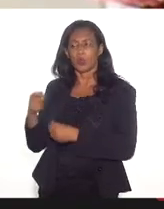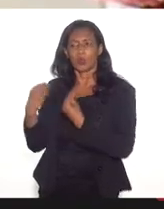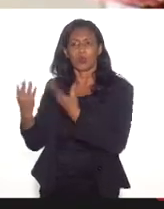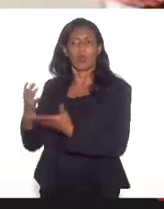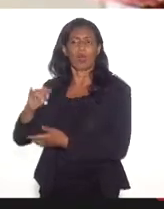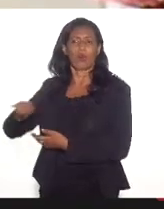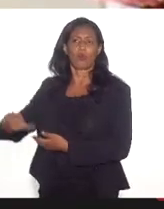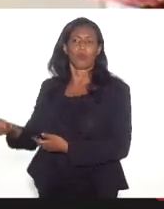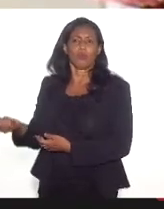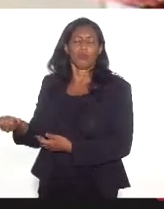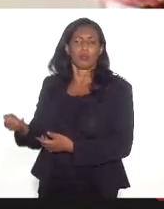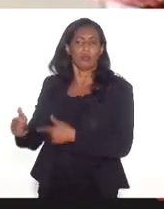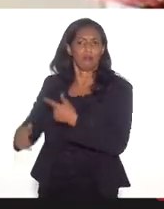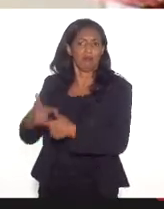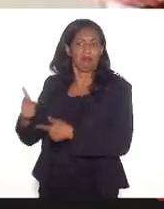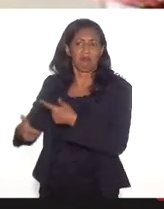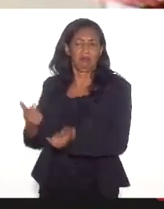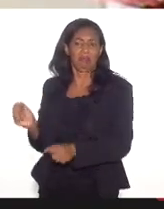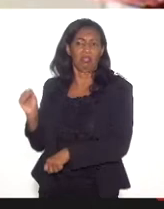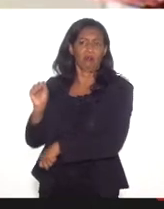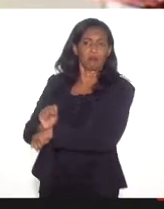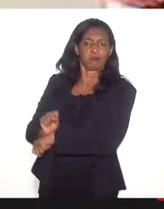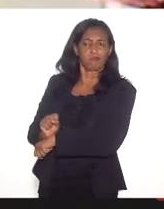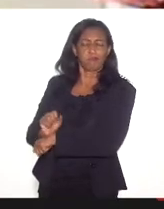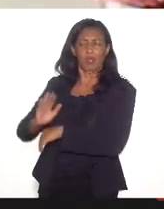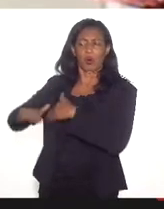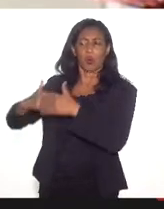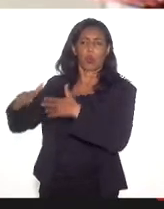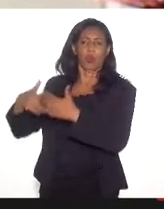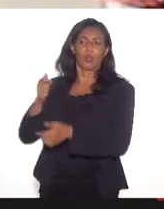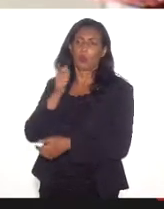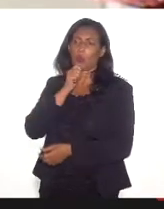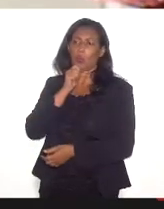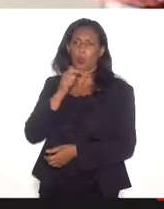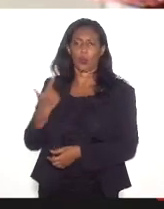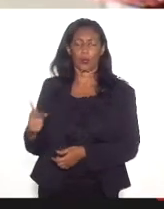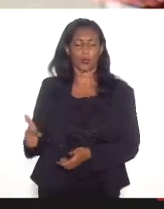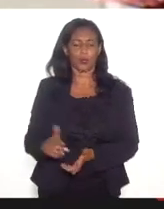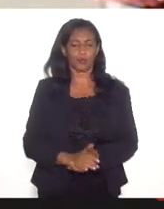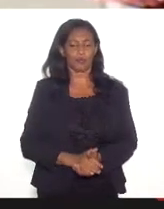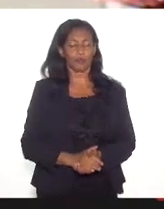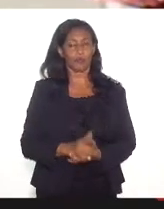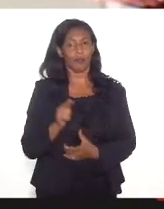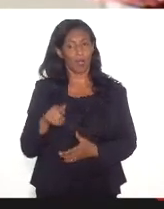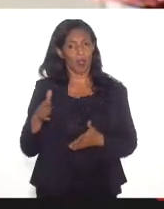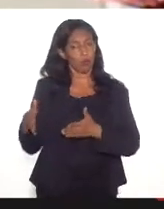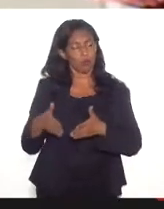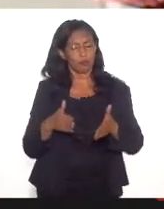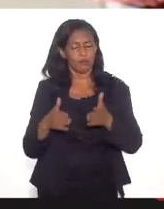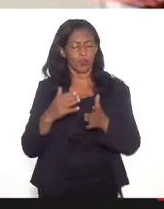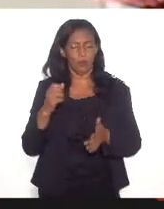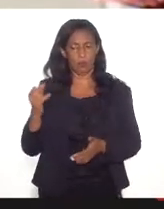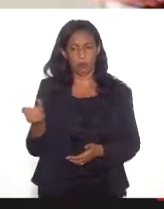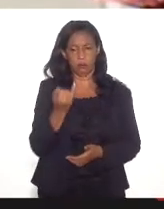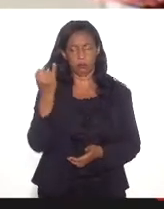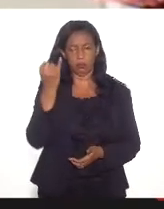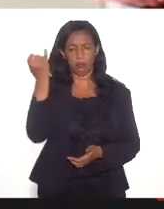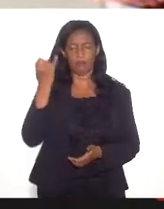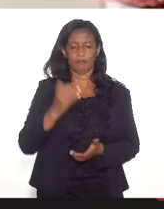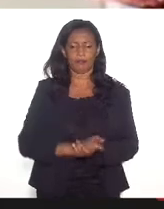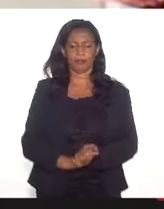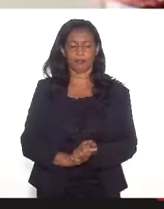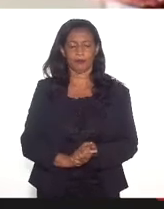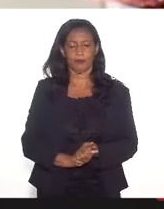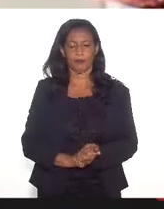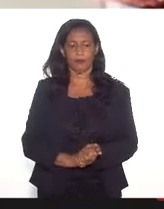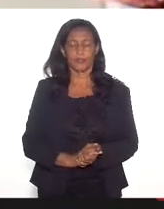levam e não impulsionam desenvolvimento econômico de fato. Então, esse é um caminho importante e também o caminho